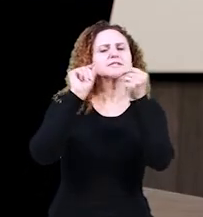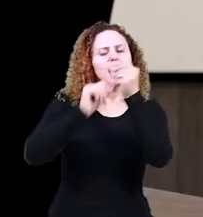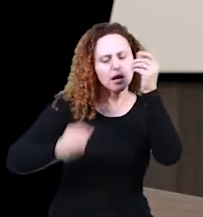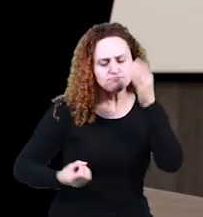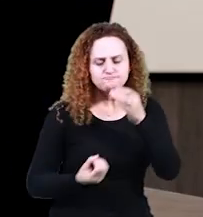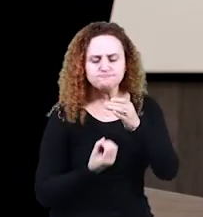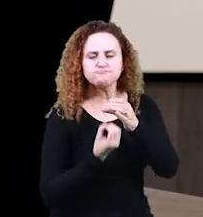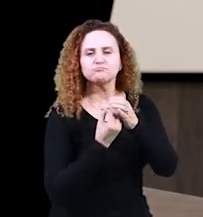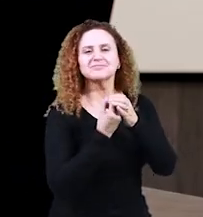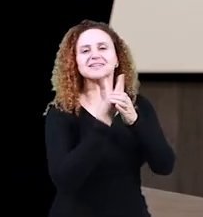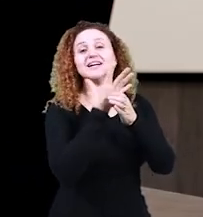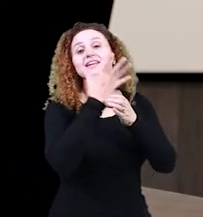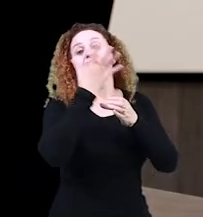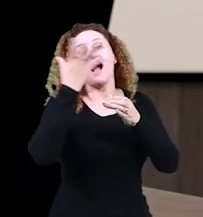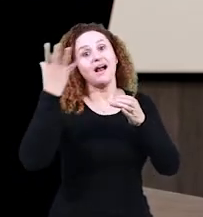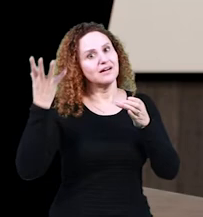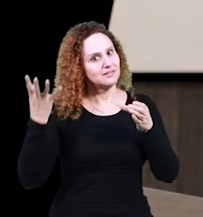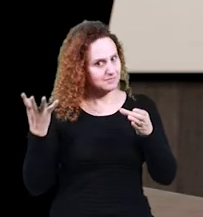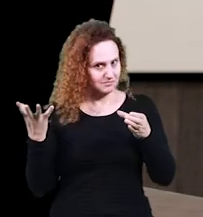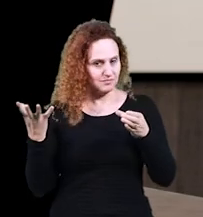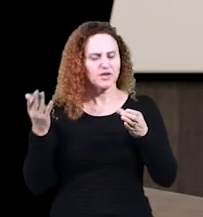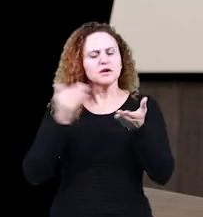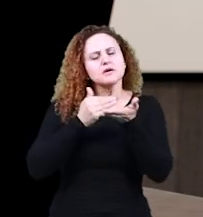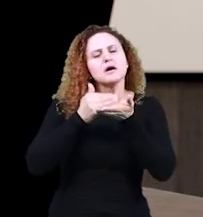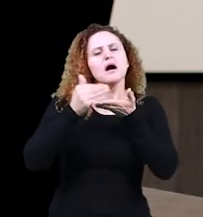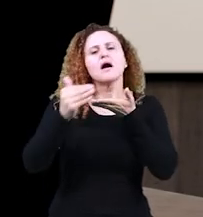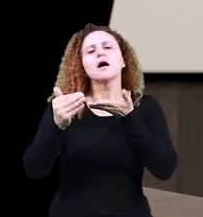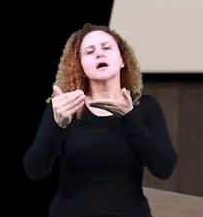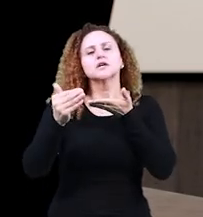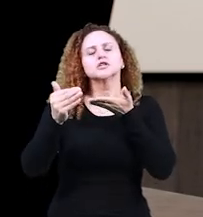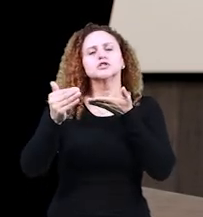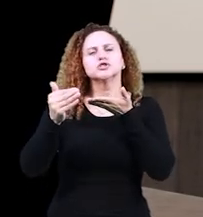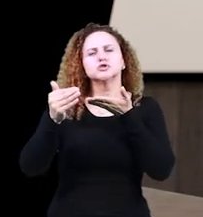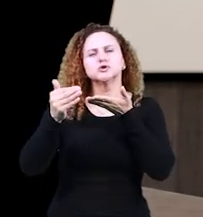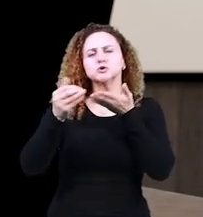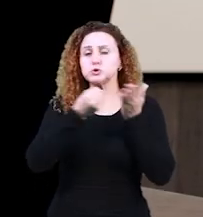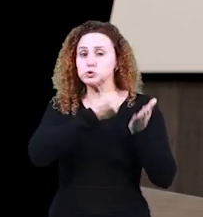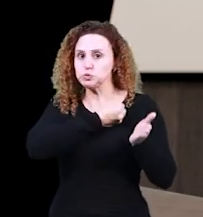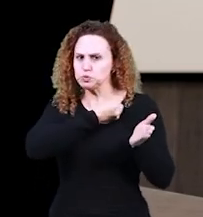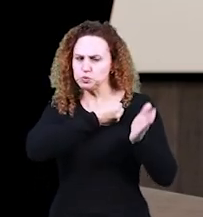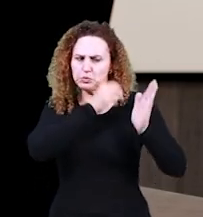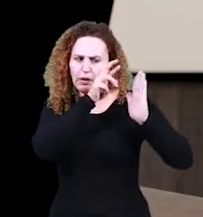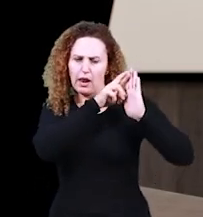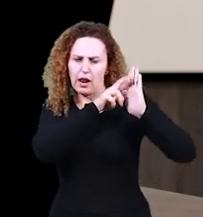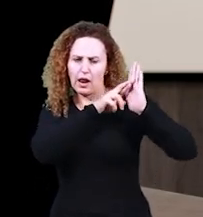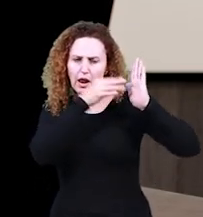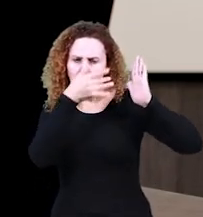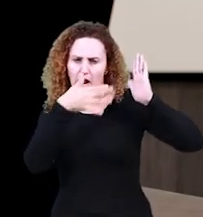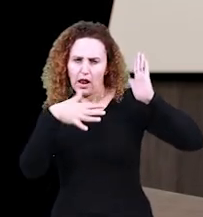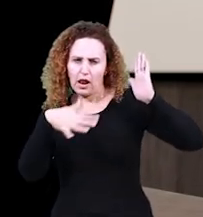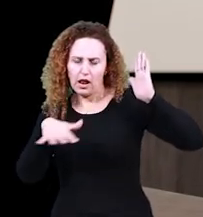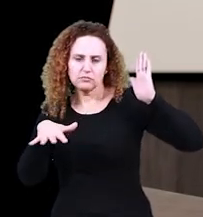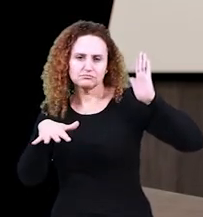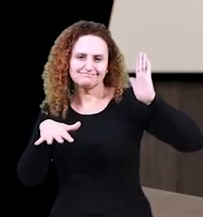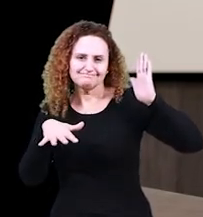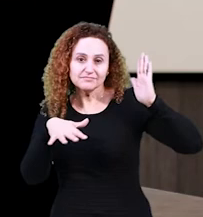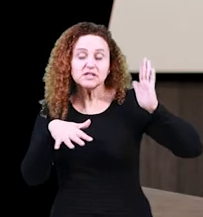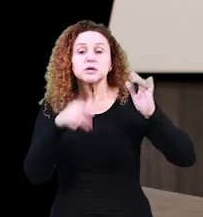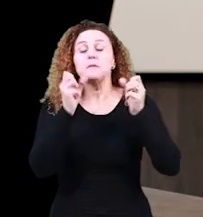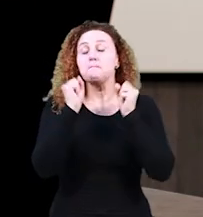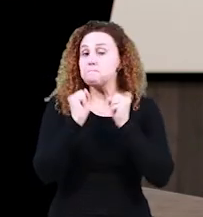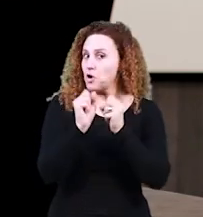né Isso significa formular então ele vai dizer que a partir do número finito de regras a gente